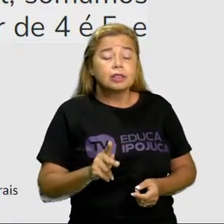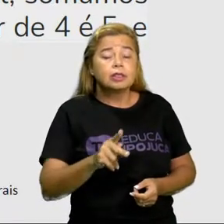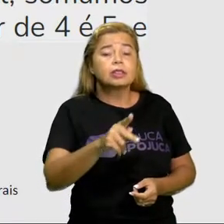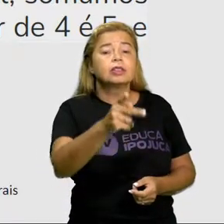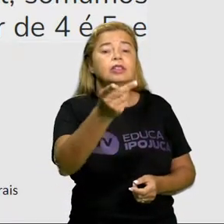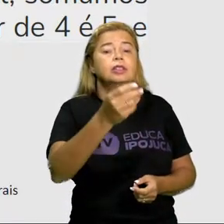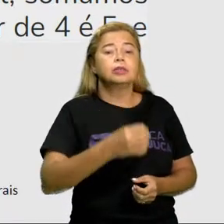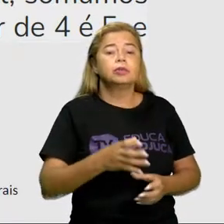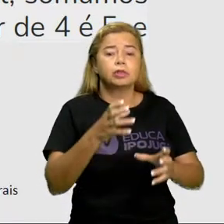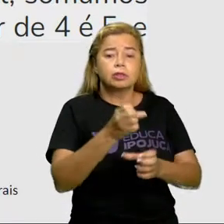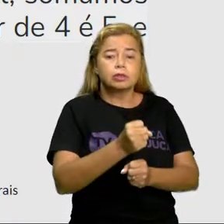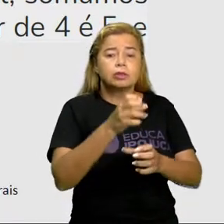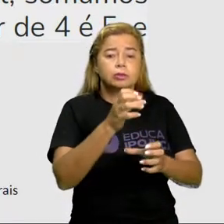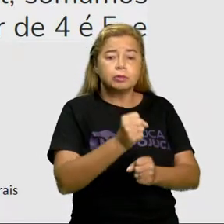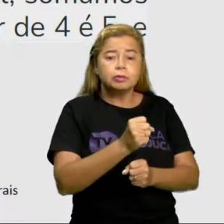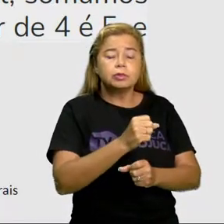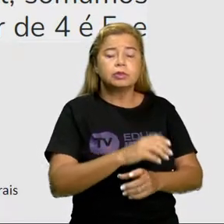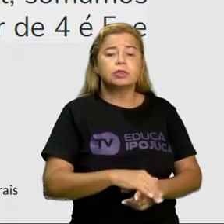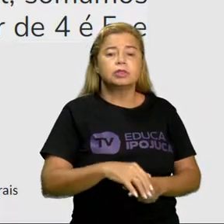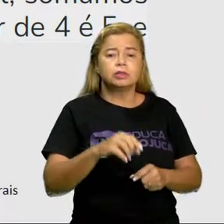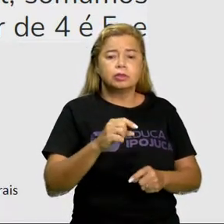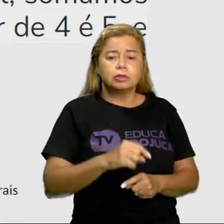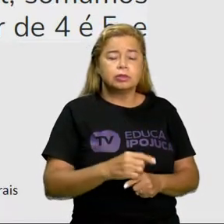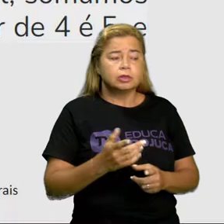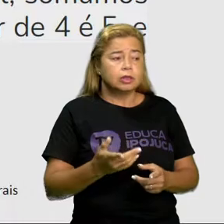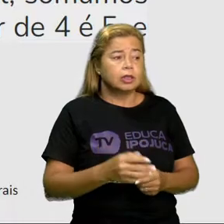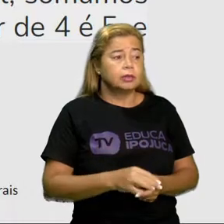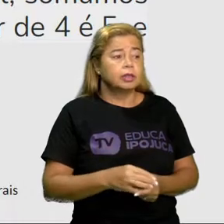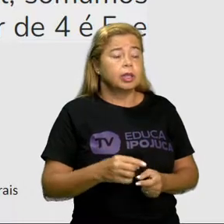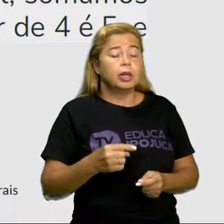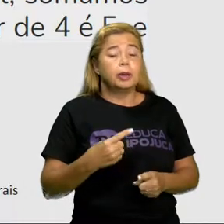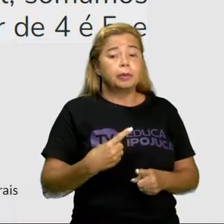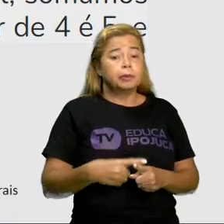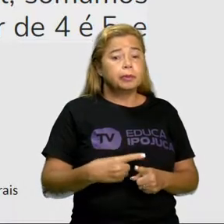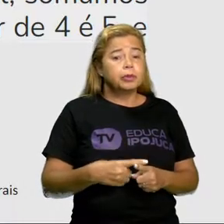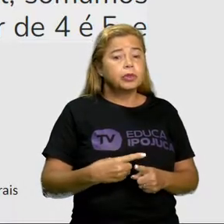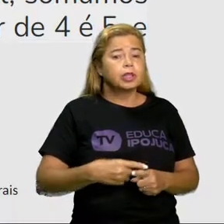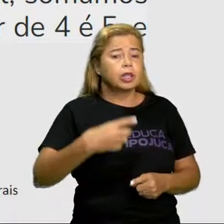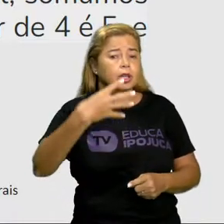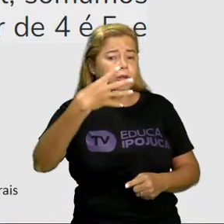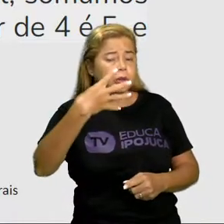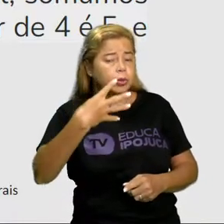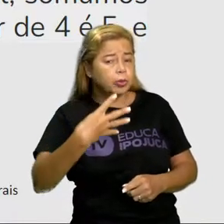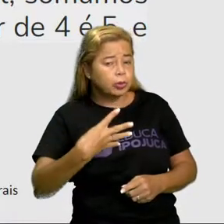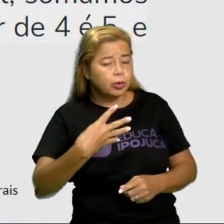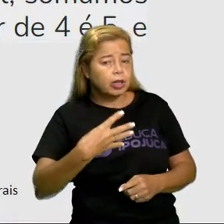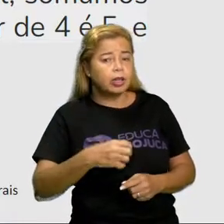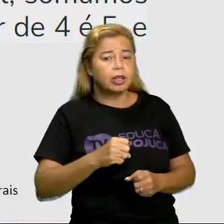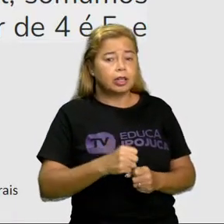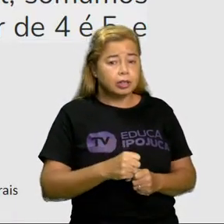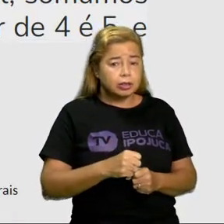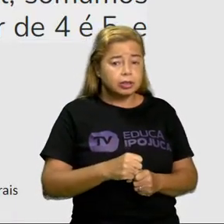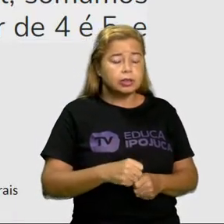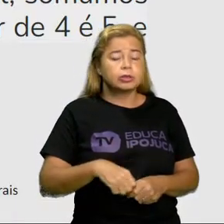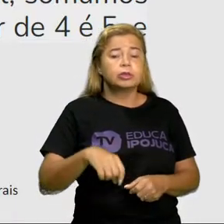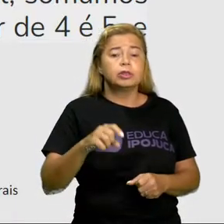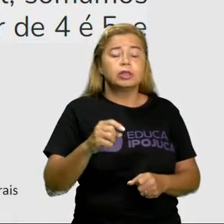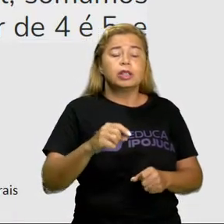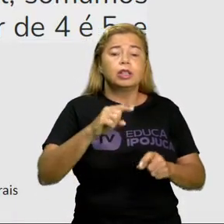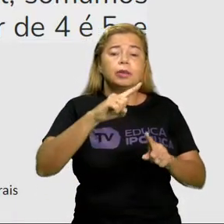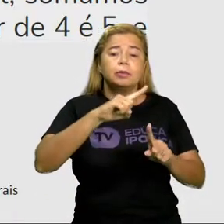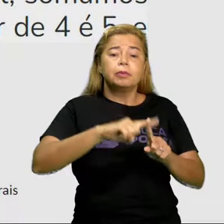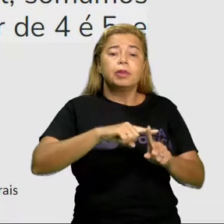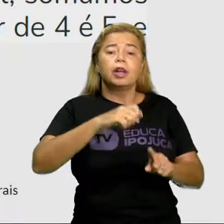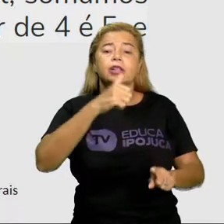o sucessor de 4 é o 5. Então, isso quer dizer que 4 ele é igual, aliás, o 5 ele é igual a 4 mais